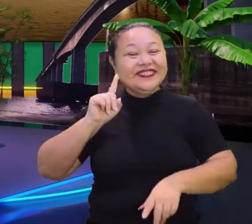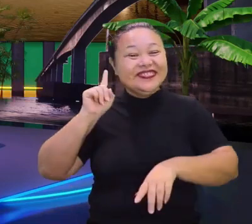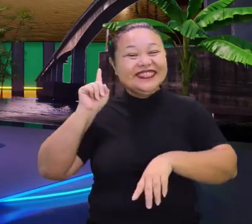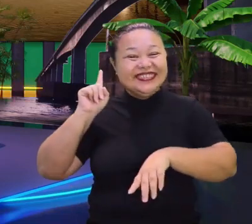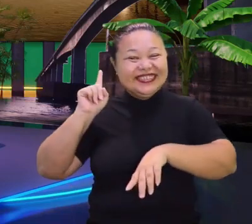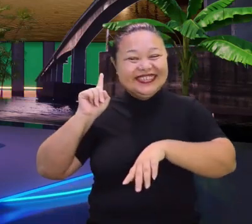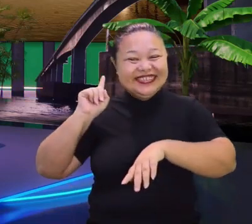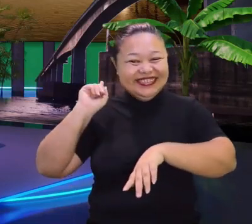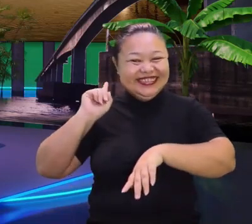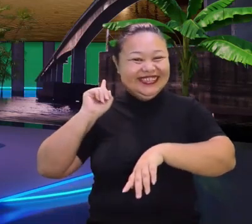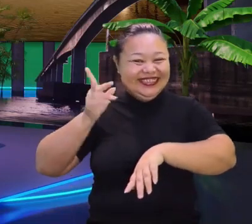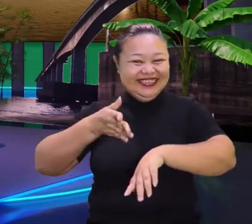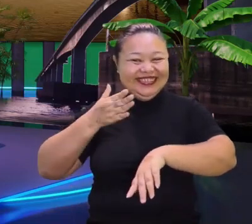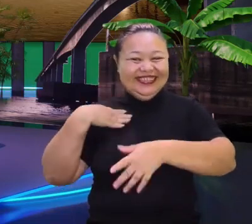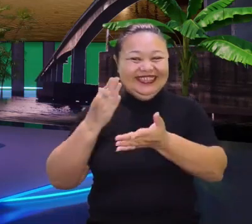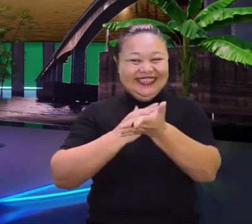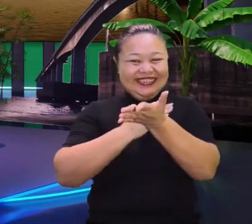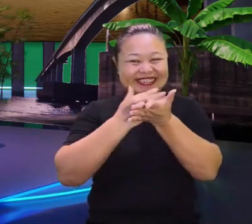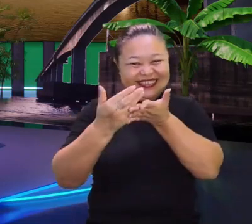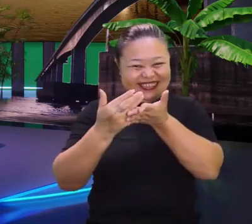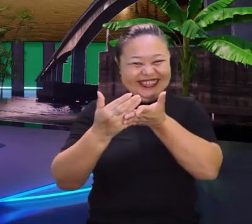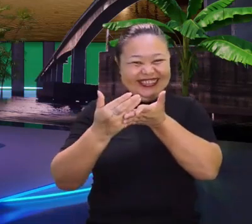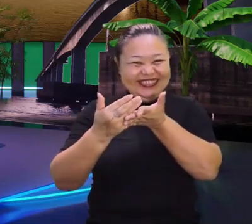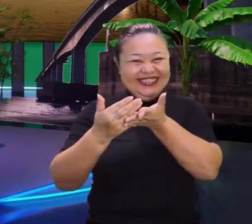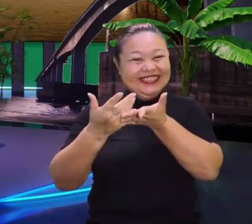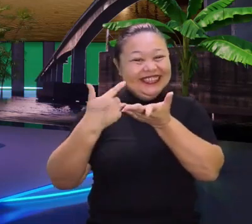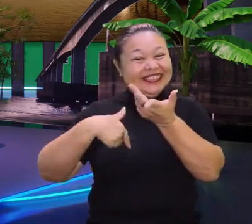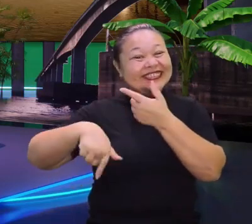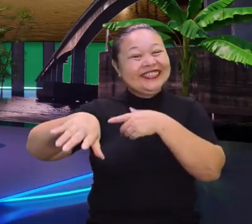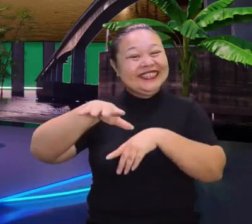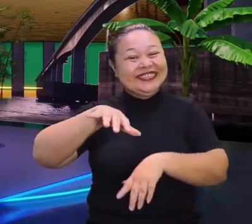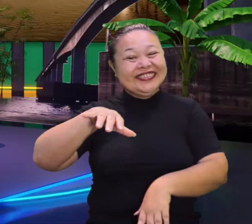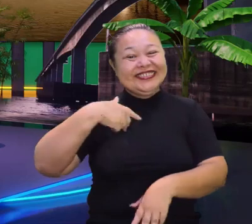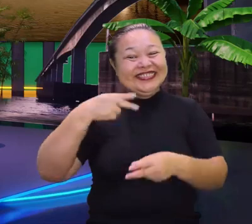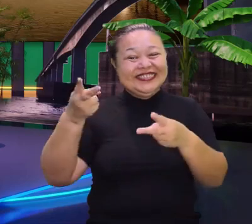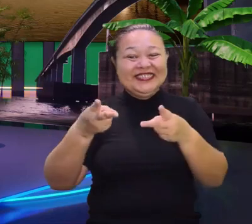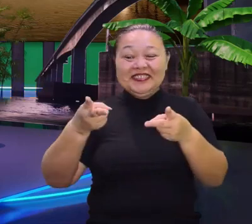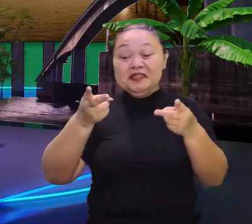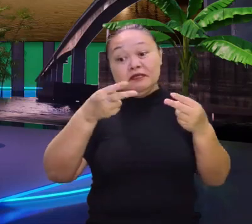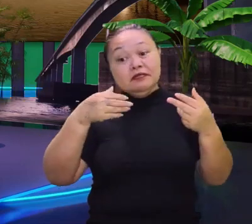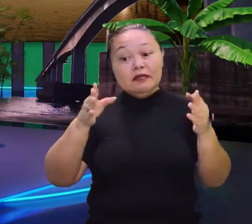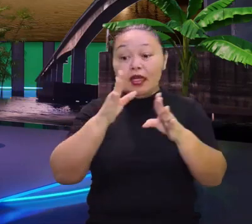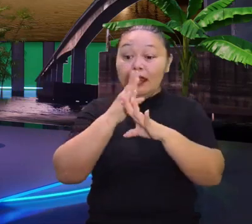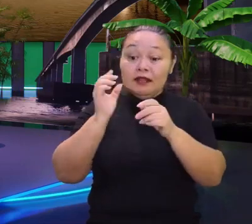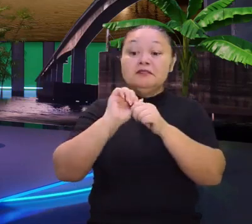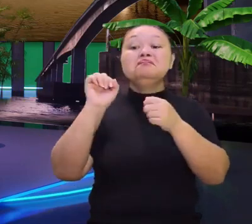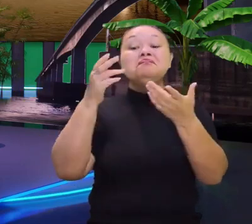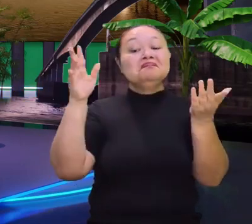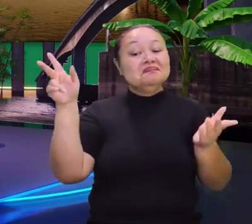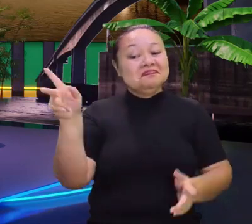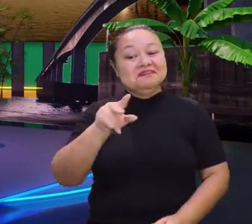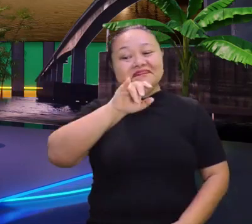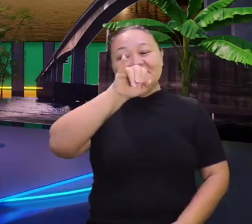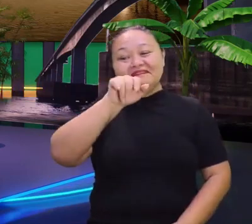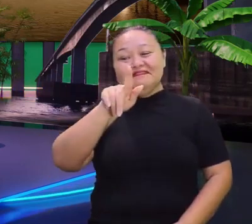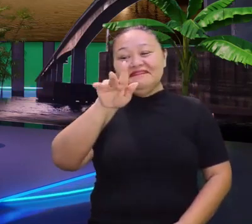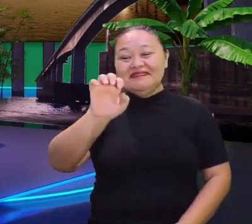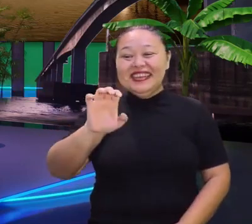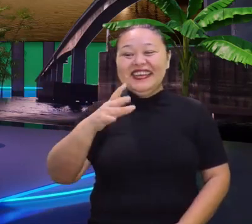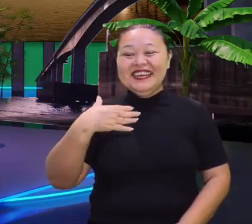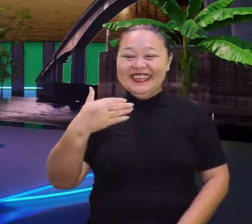já começou, né, professor Já Jorge? começou. Então, fechei. Eu que tava aí, Tranquilo. ó, já percebido aí da história, e o professor Jorge já começa a